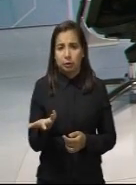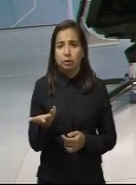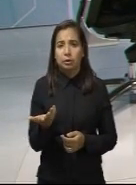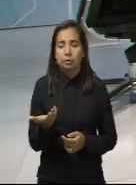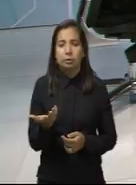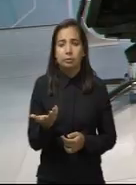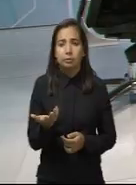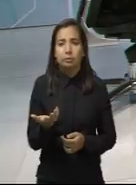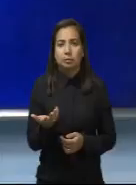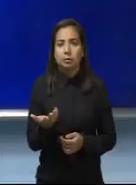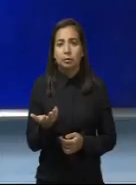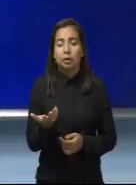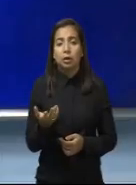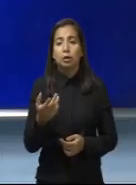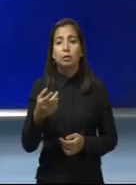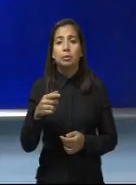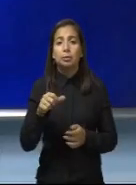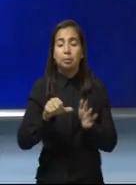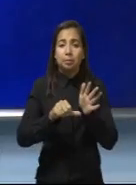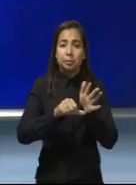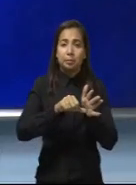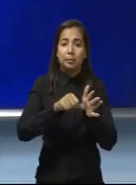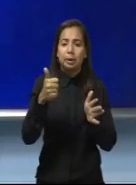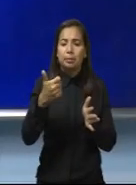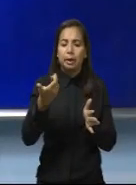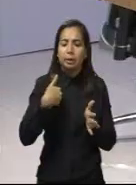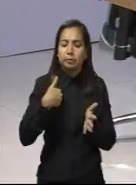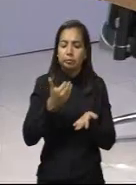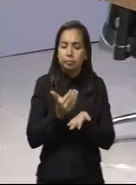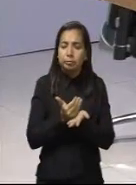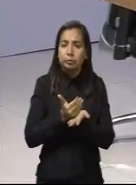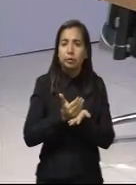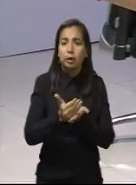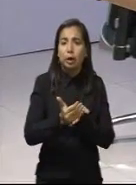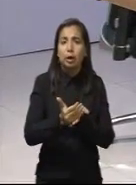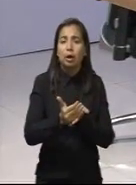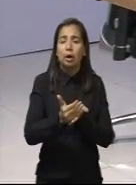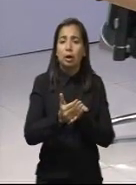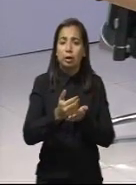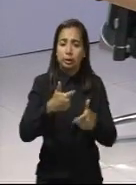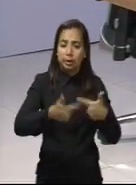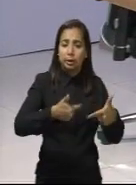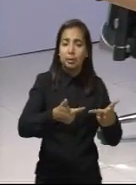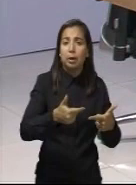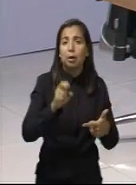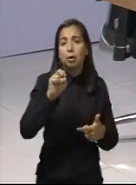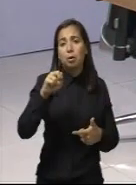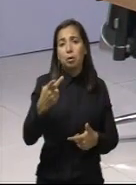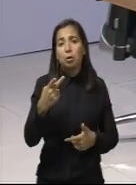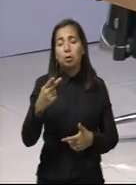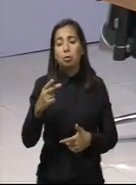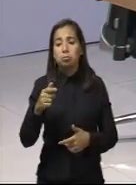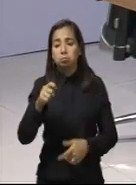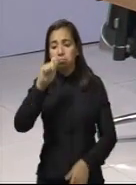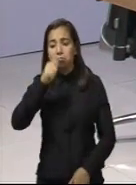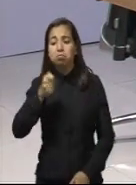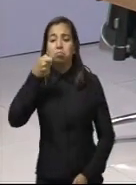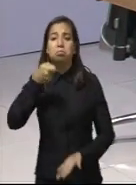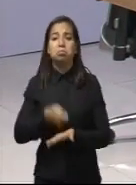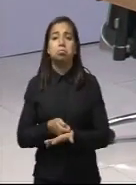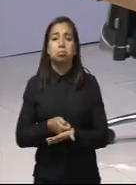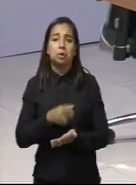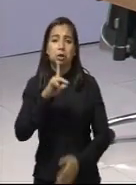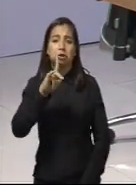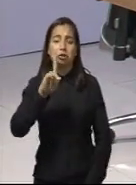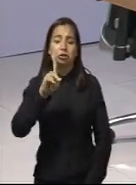como nós estamos mergulhando praticamente nele, ou o caminho de quê? Ditatorial. Que às vezes aparece um cidadão que resolve